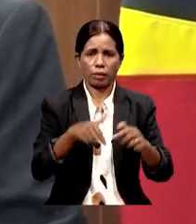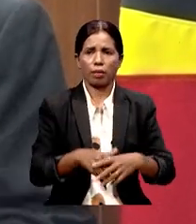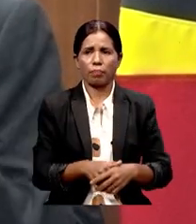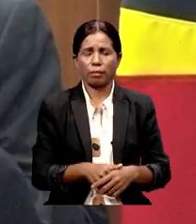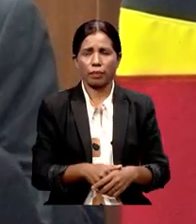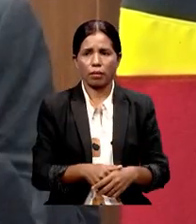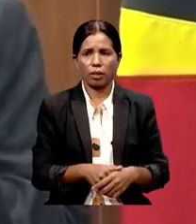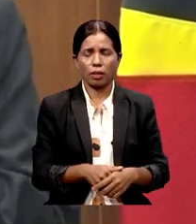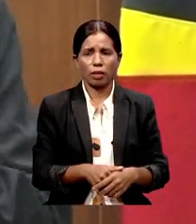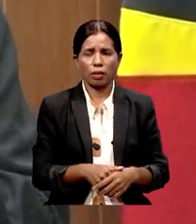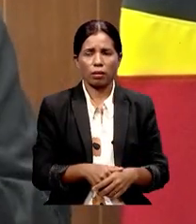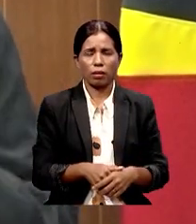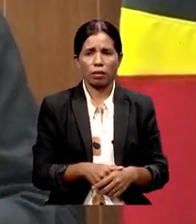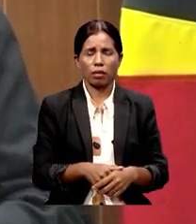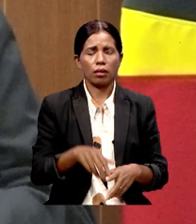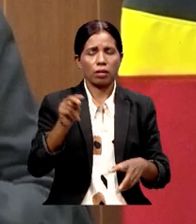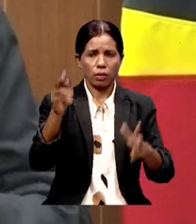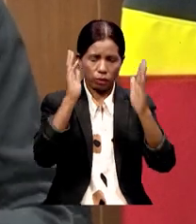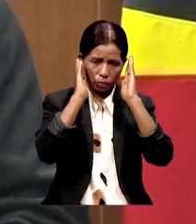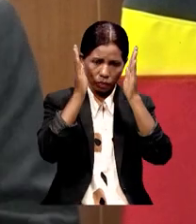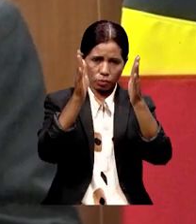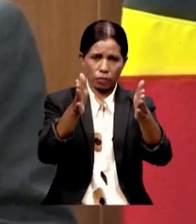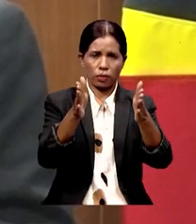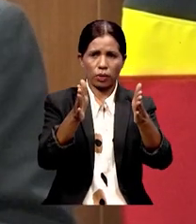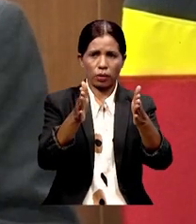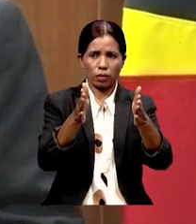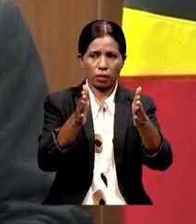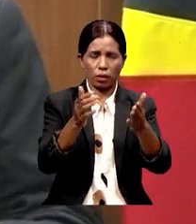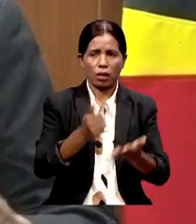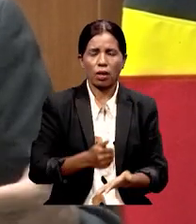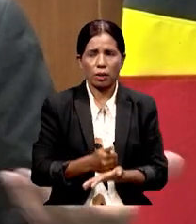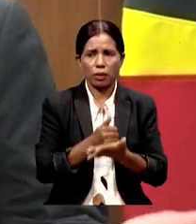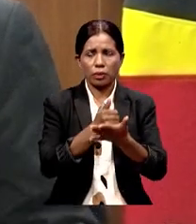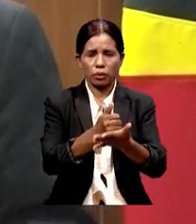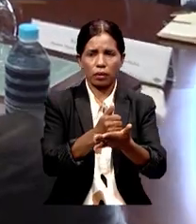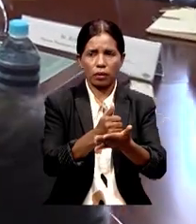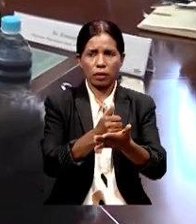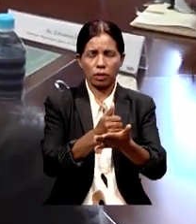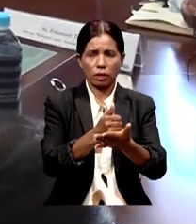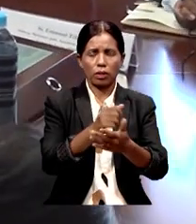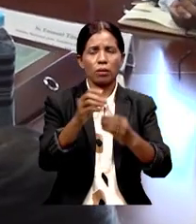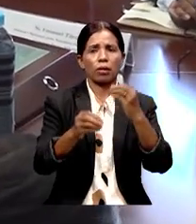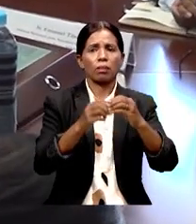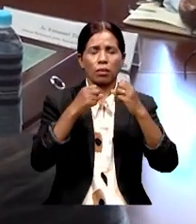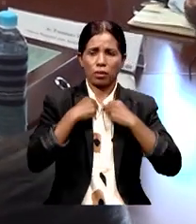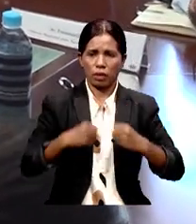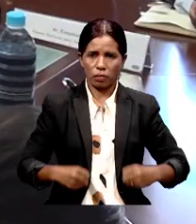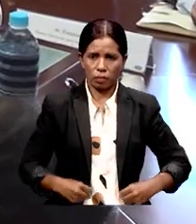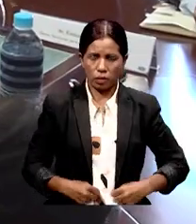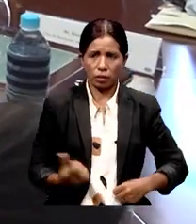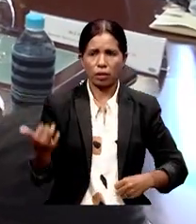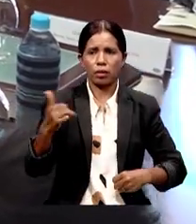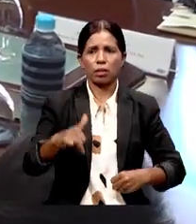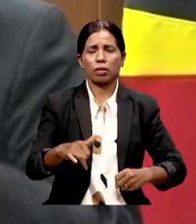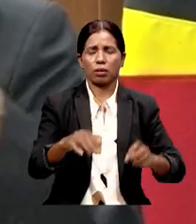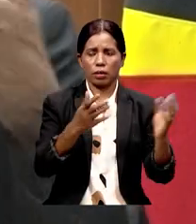Como tinha focos de tinha apoio né? E a área de saúde, tira depois ser